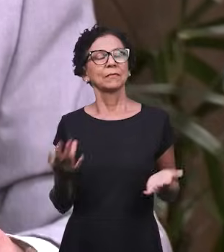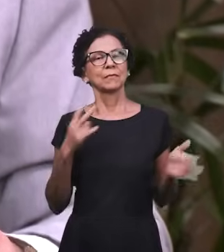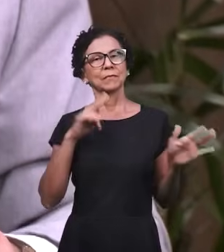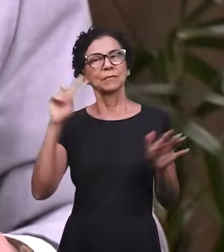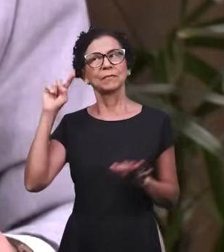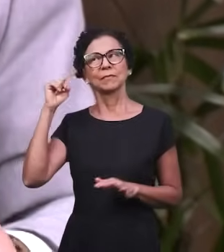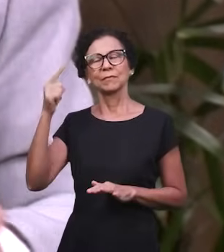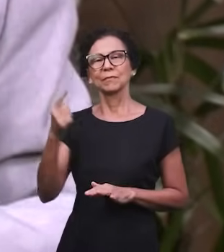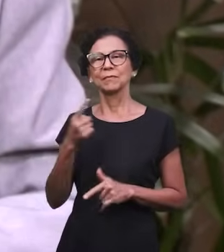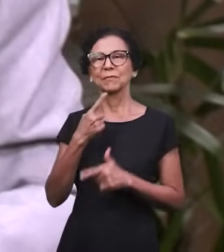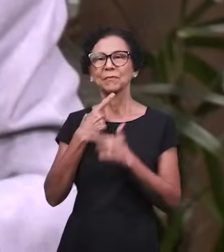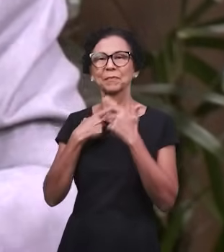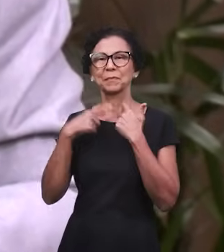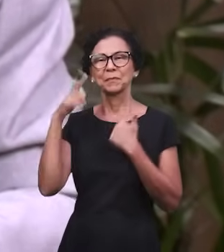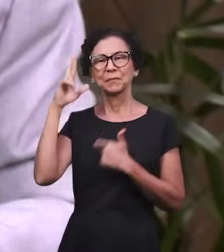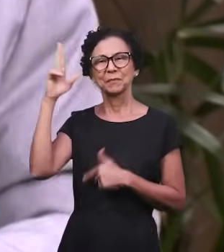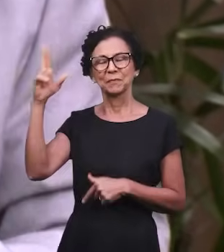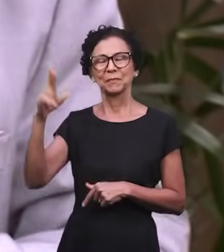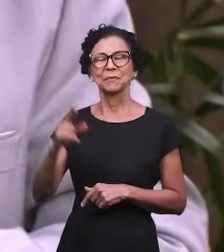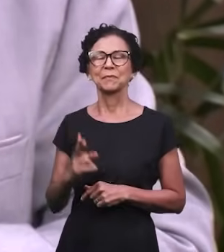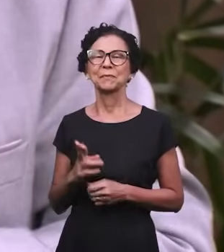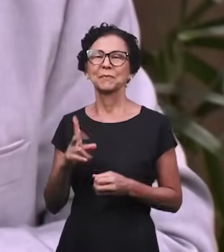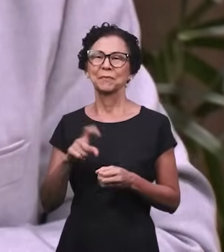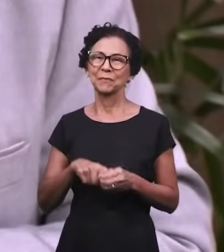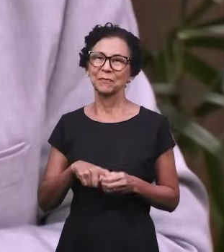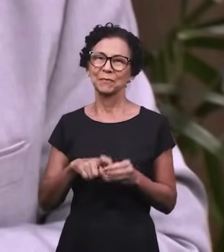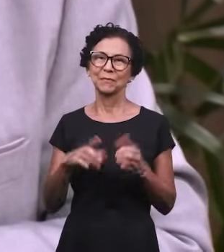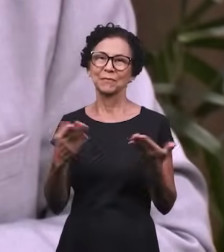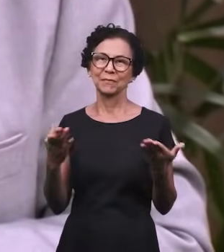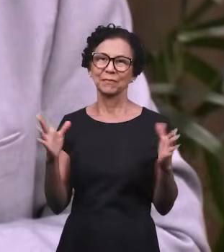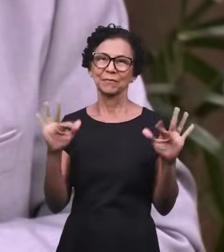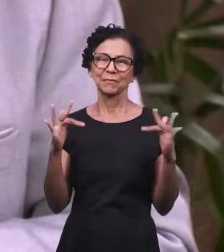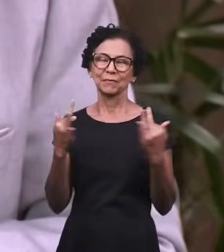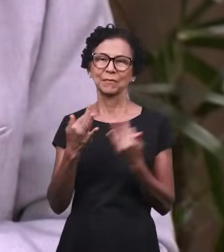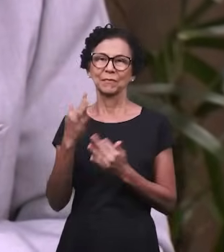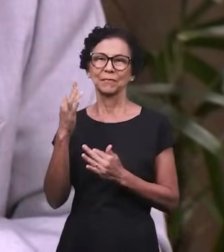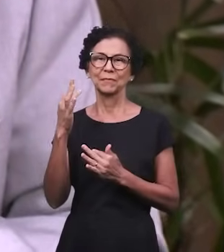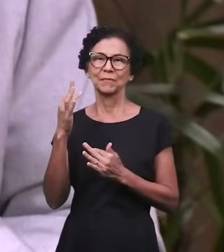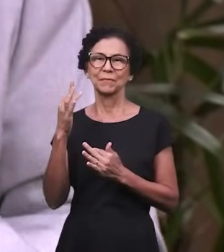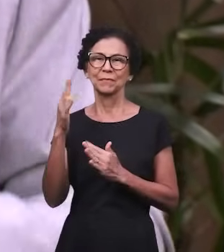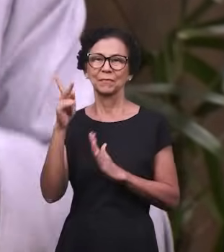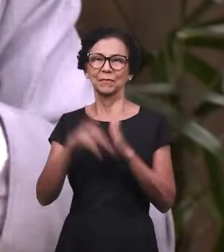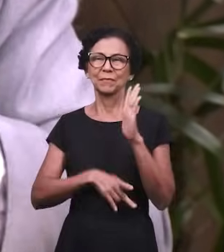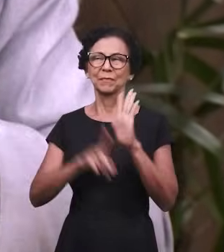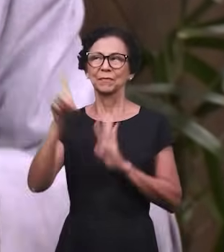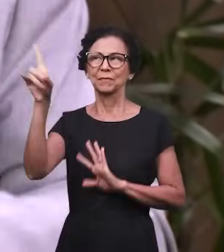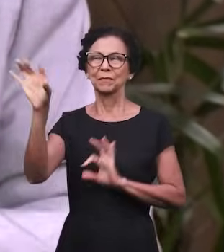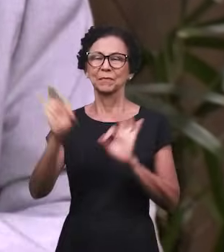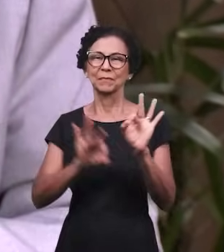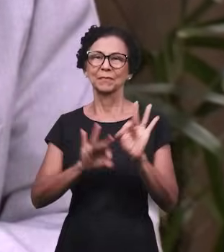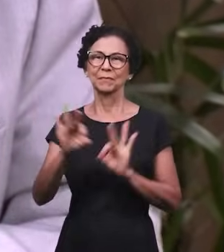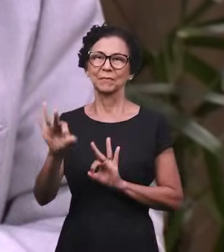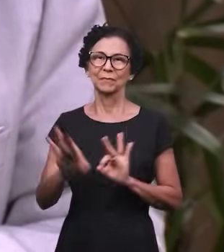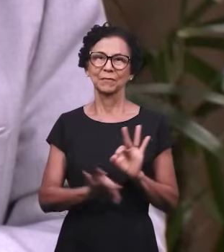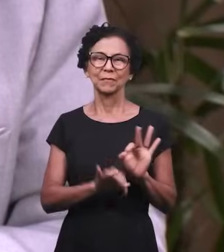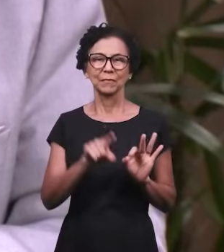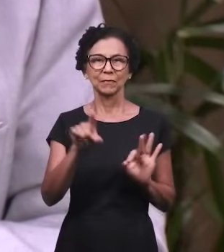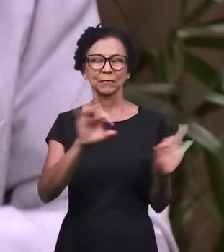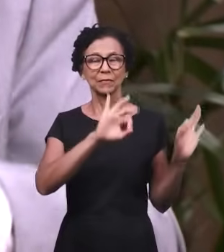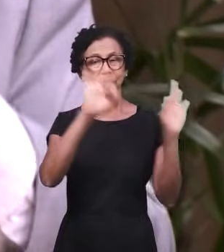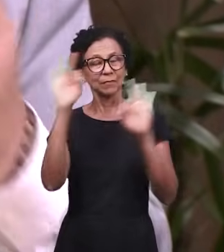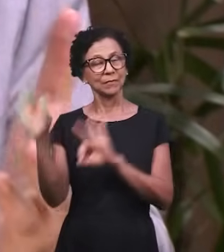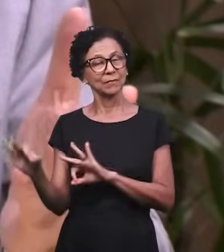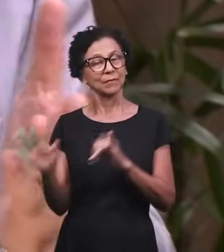lá bom então na semana que vem se Deus quiser no mesmo horário a gente volta com família um projeto de Deus você que nos assiste através do canal no